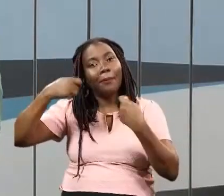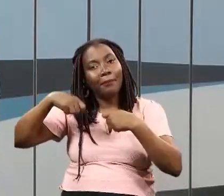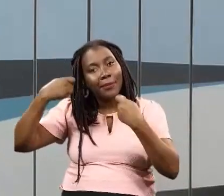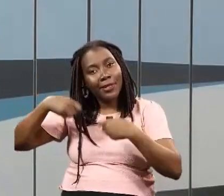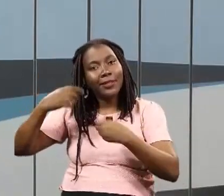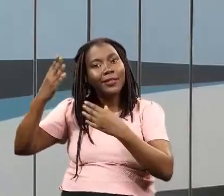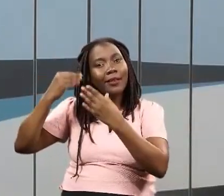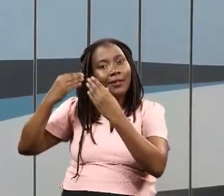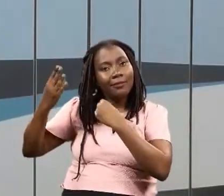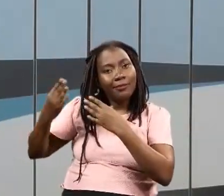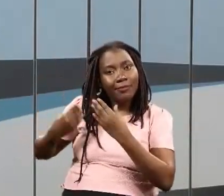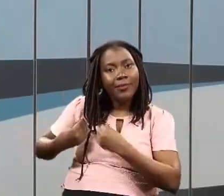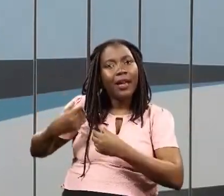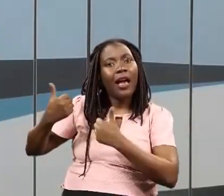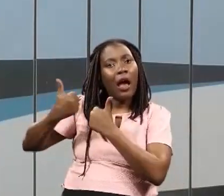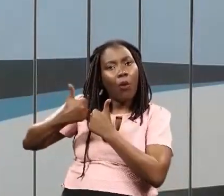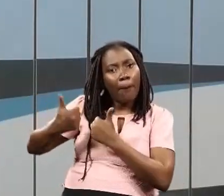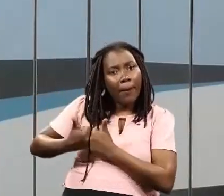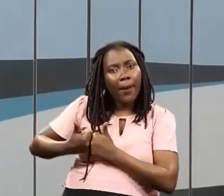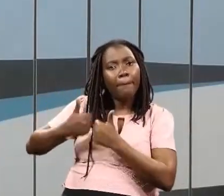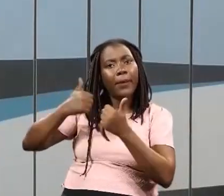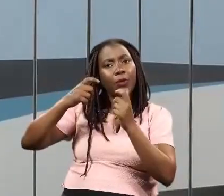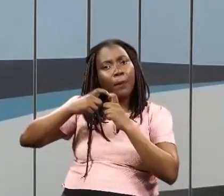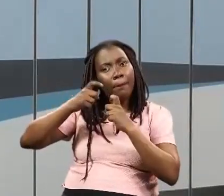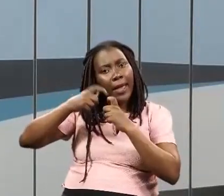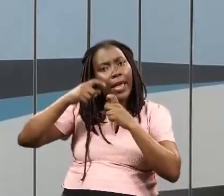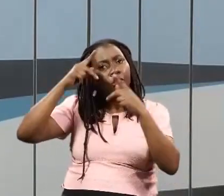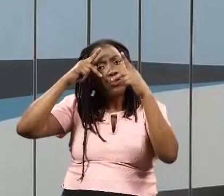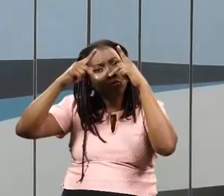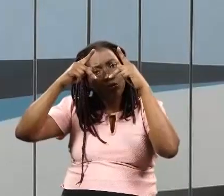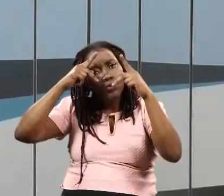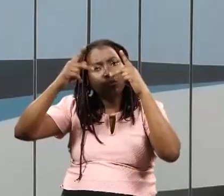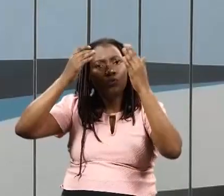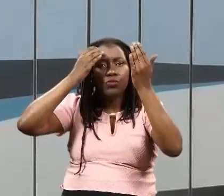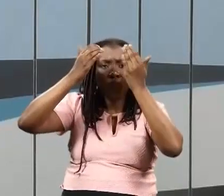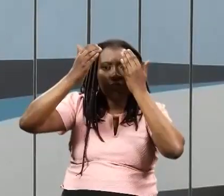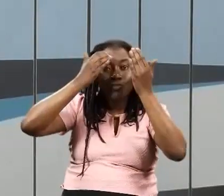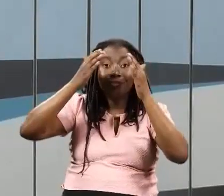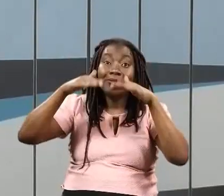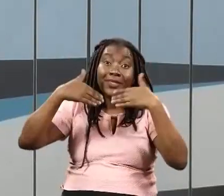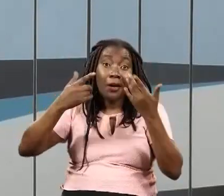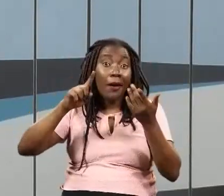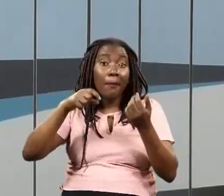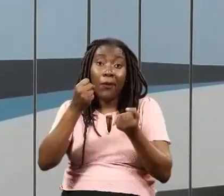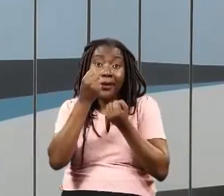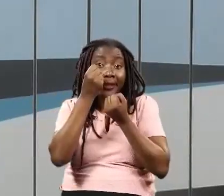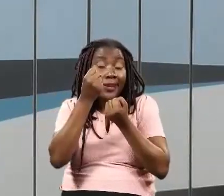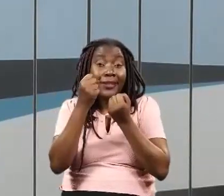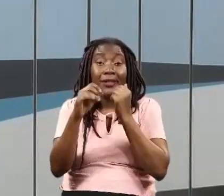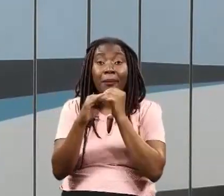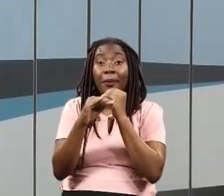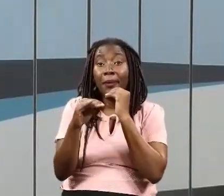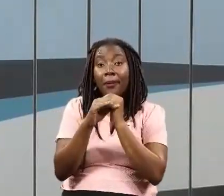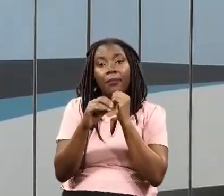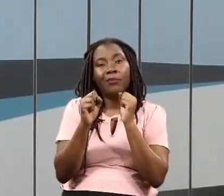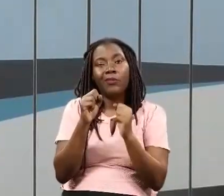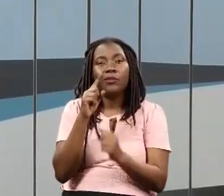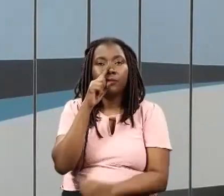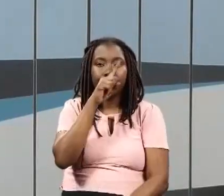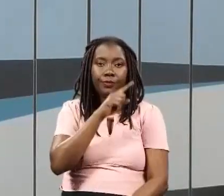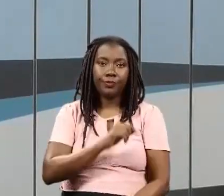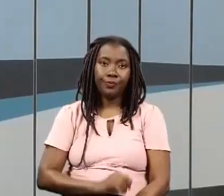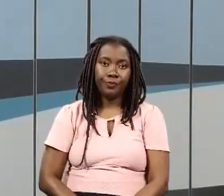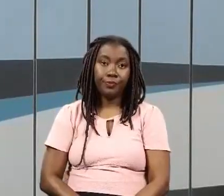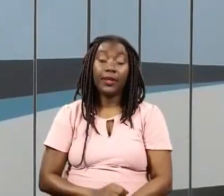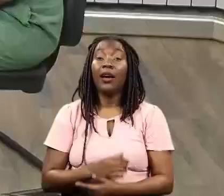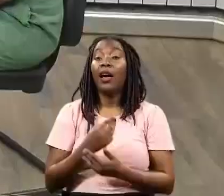precisa de acompanhamento médico, psiquiátrico, né, psicológico. Então, é uma potência que, ao mesmo tempo, pode ser muito nociva.